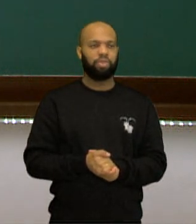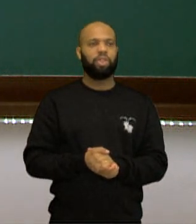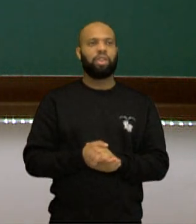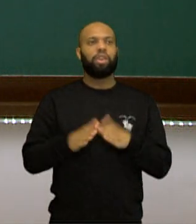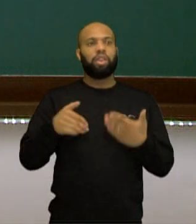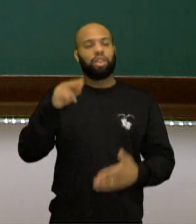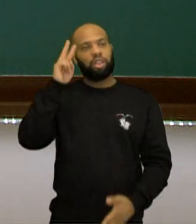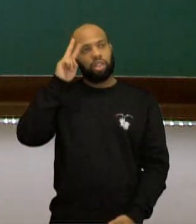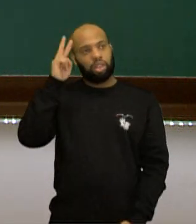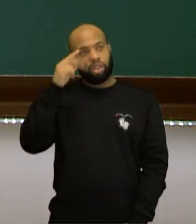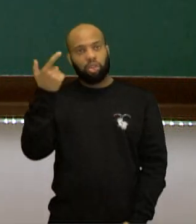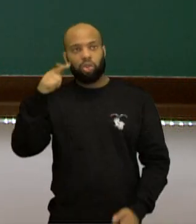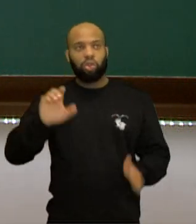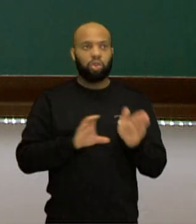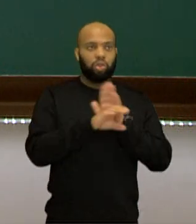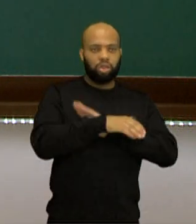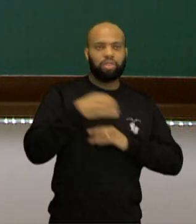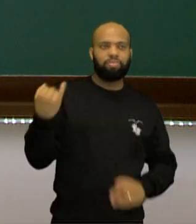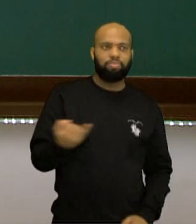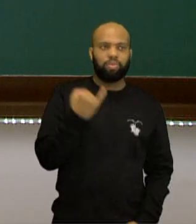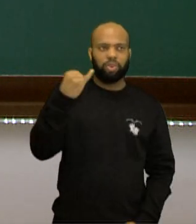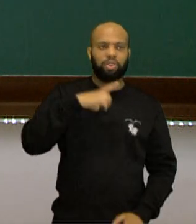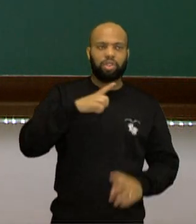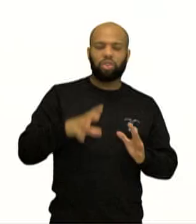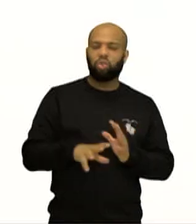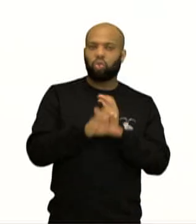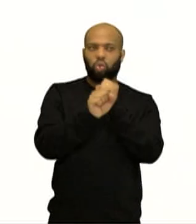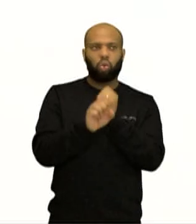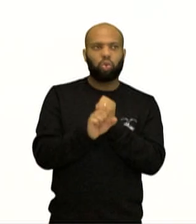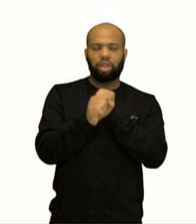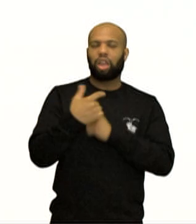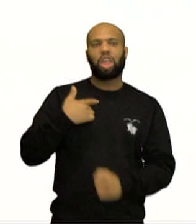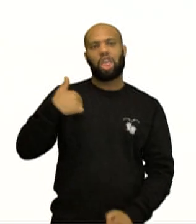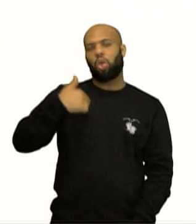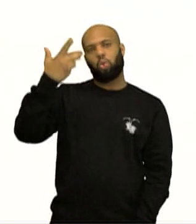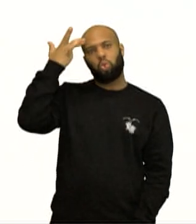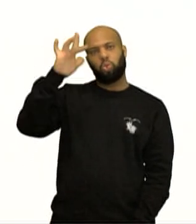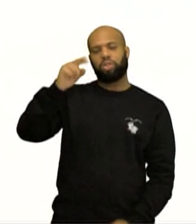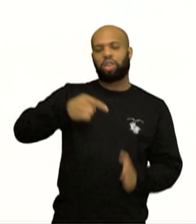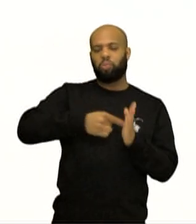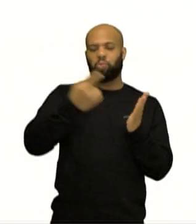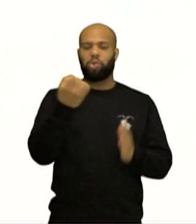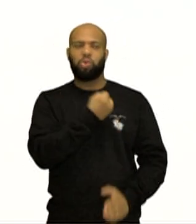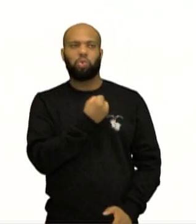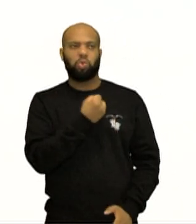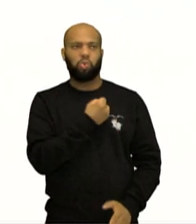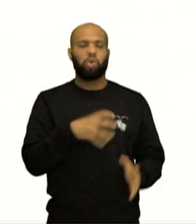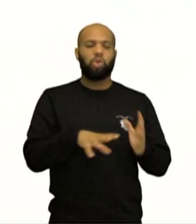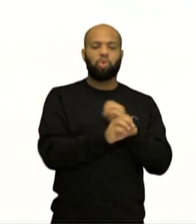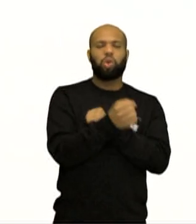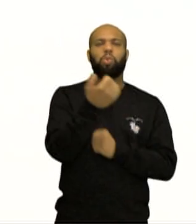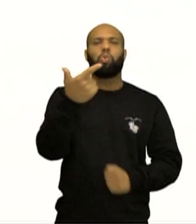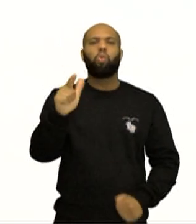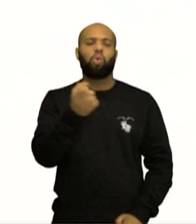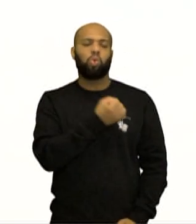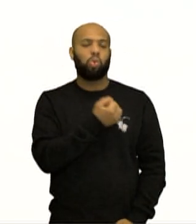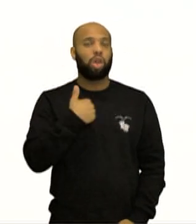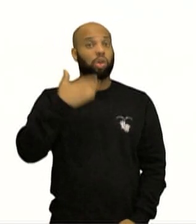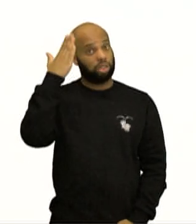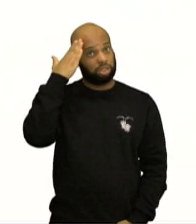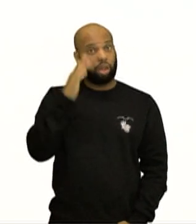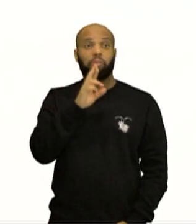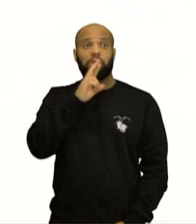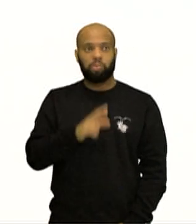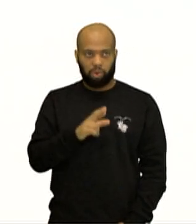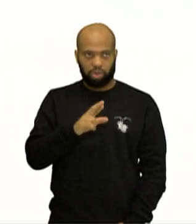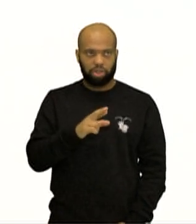Relembrando aqui, outro conceito importante. Se a gente tem uma continha que eu não conheço o primeiro número, estou somando com outro e eu sei a resposta. Então,